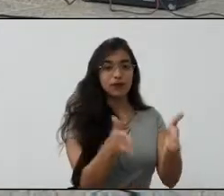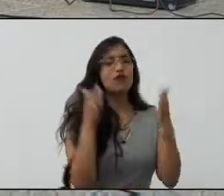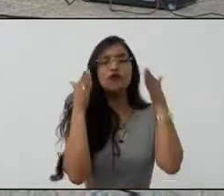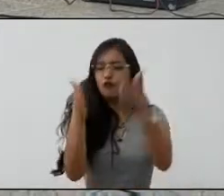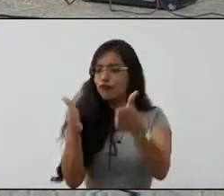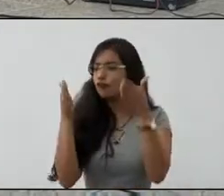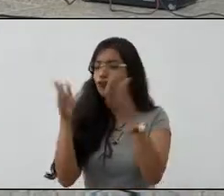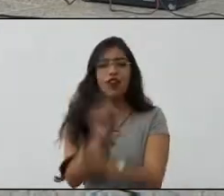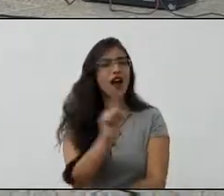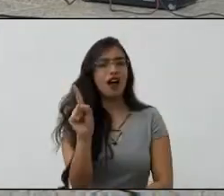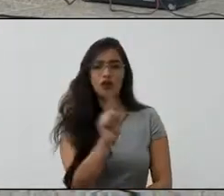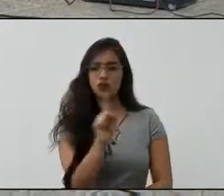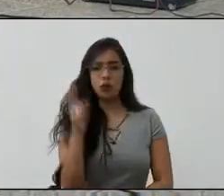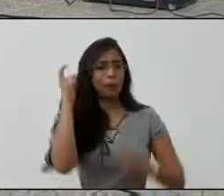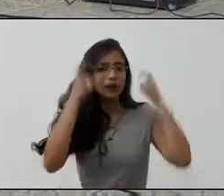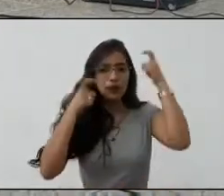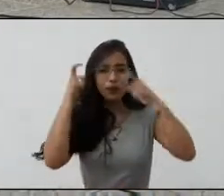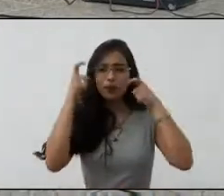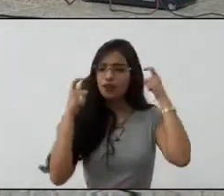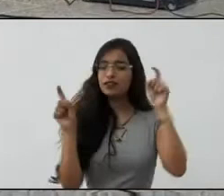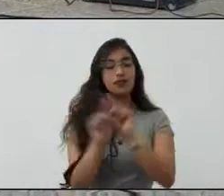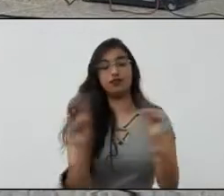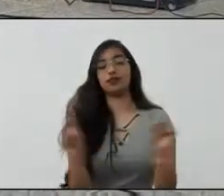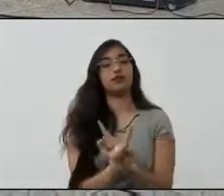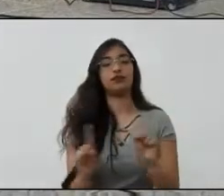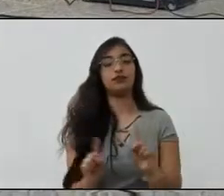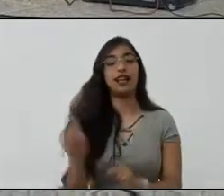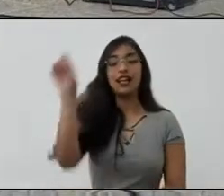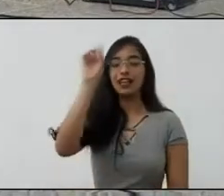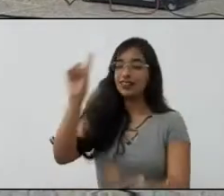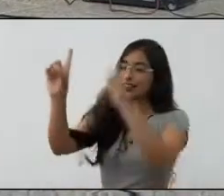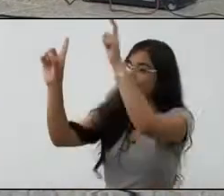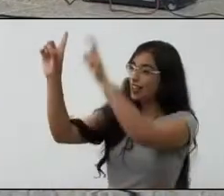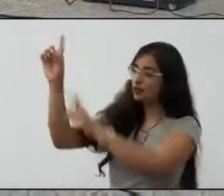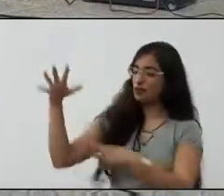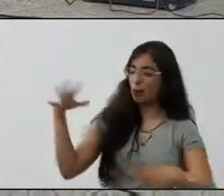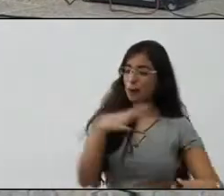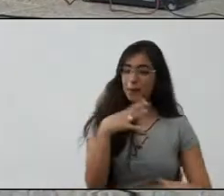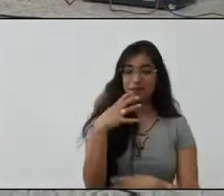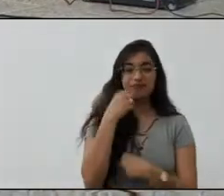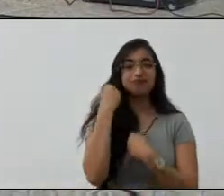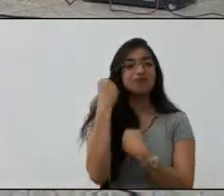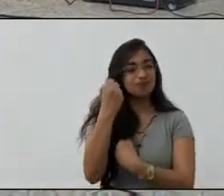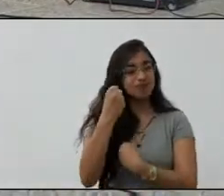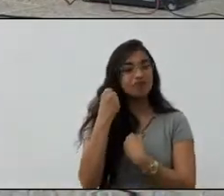não tenha uma só preocupação. Eu sou Deus Todo-Poderoso,